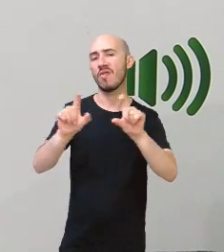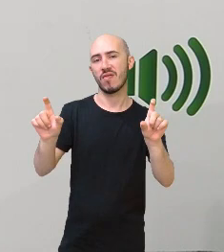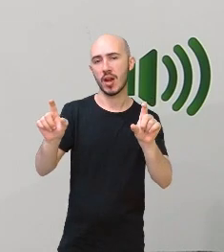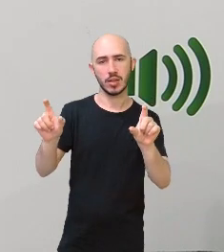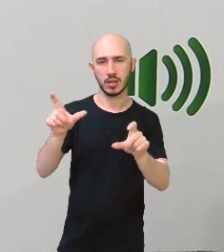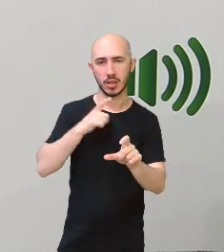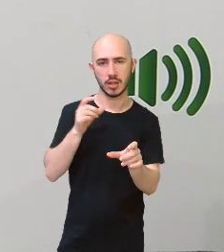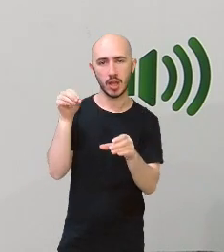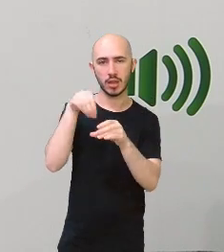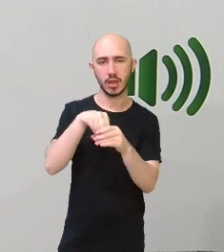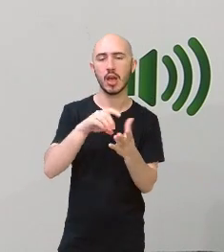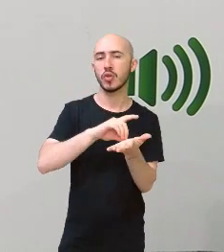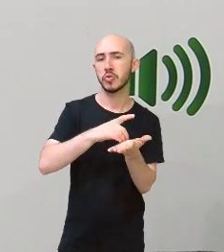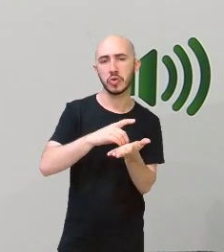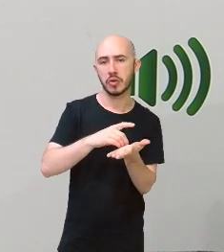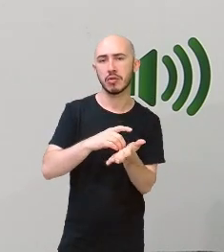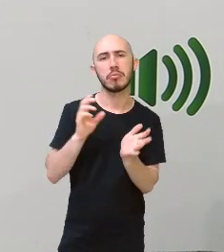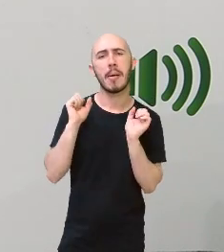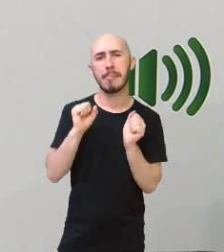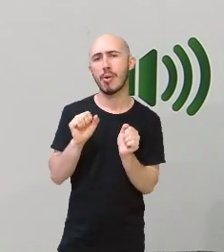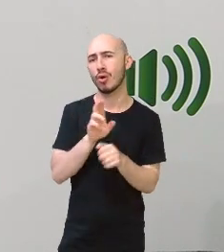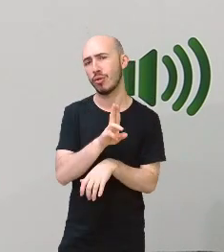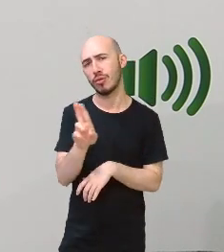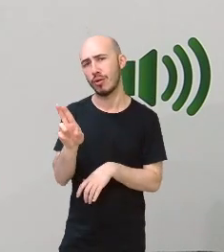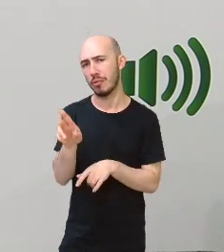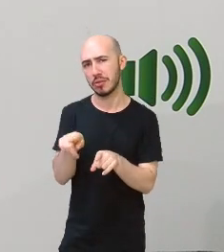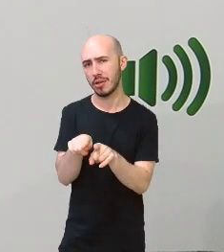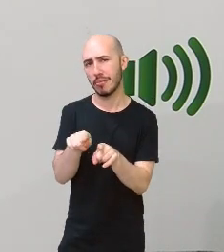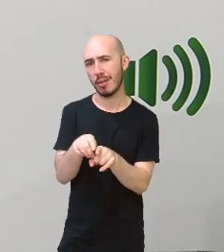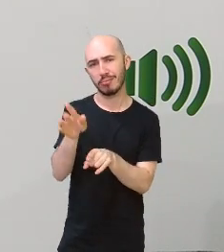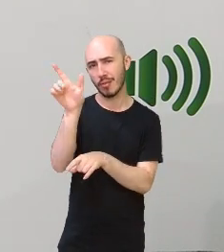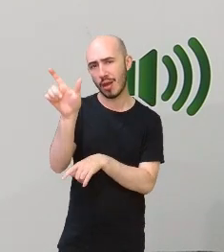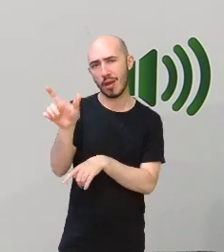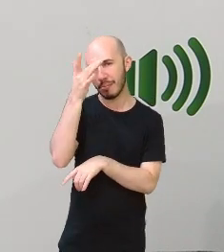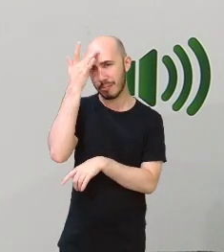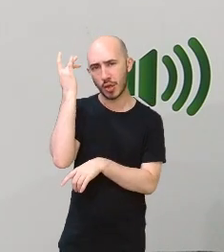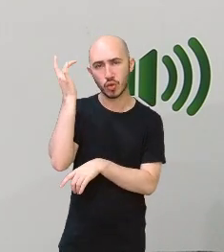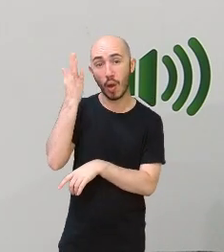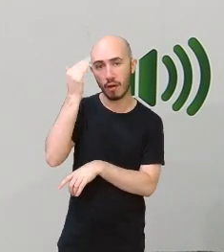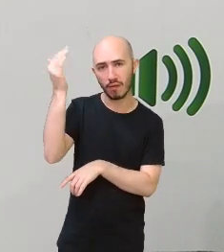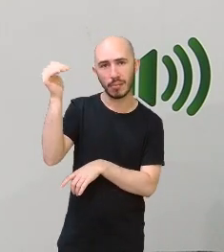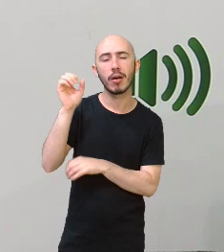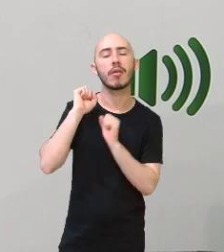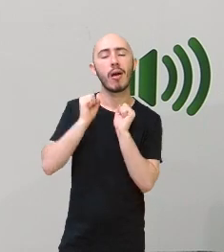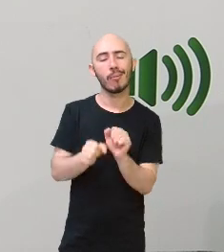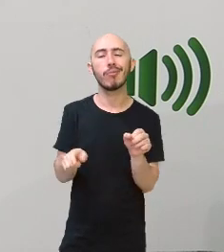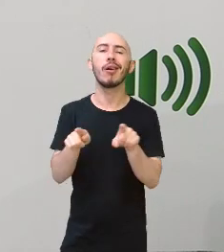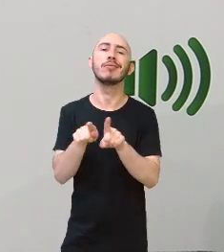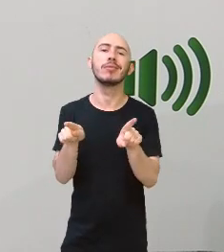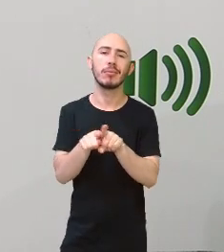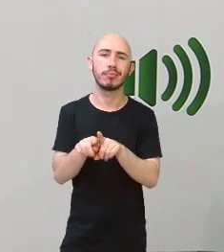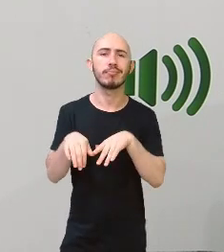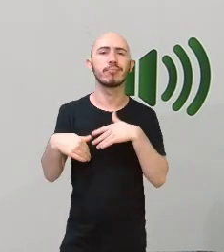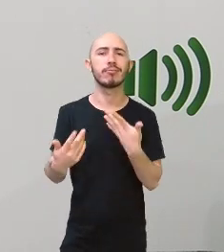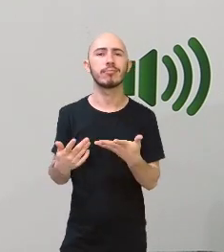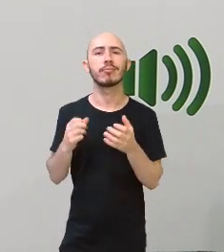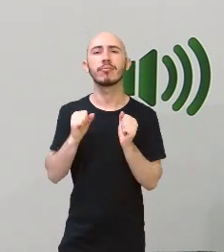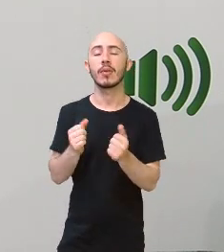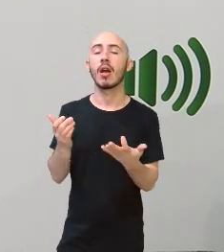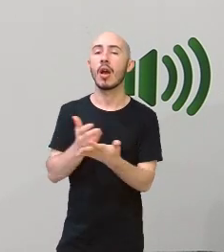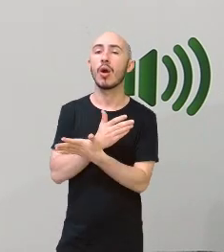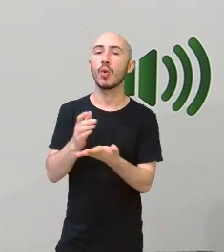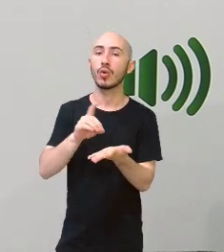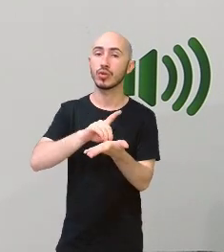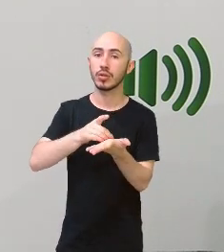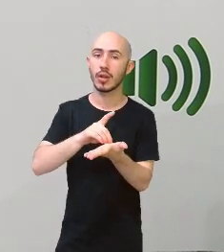somente pode ser uma palavra, pode ser até um nome, por exemplo, de alguém que foi muito famoso, né? Então, de repente, em alguns